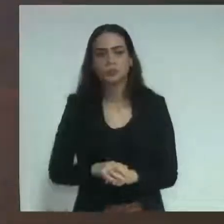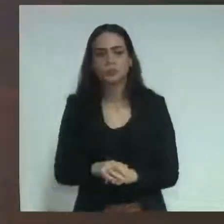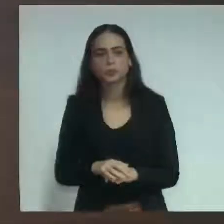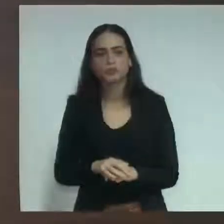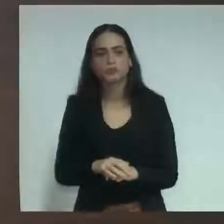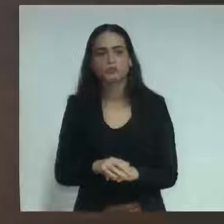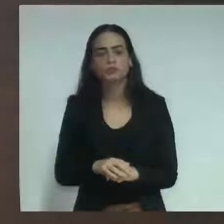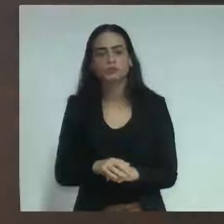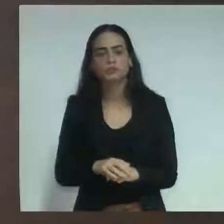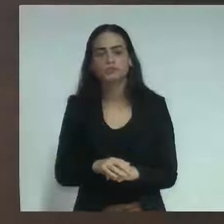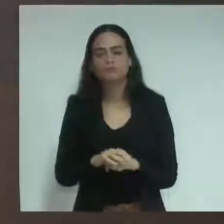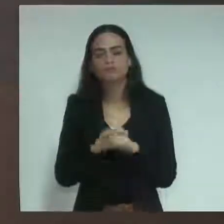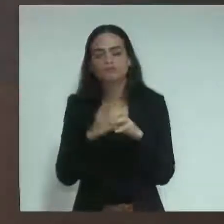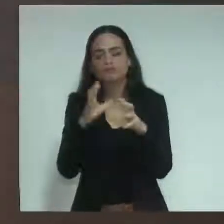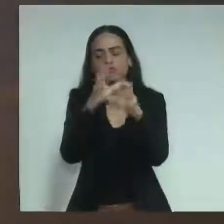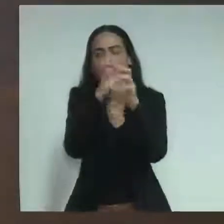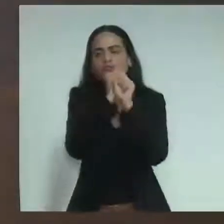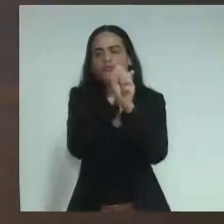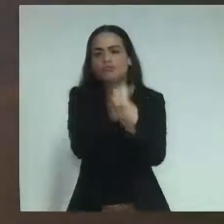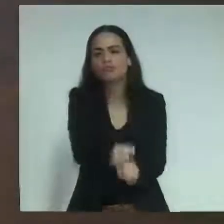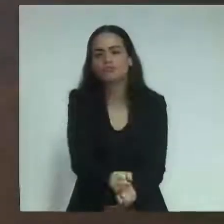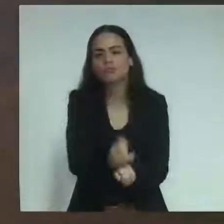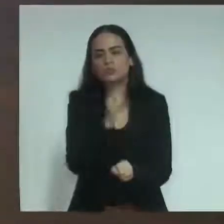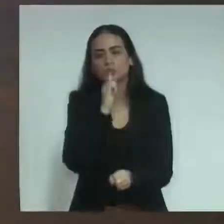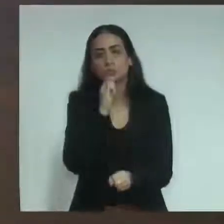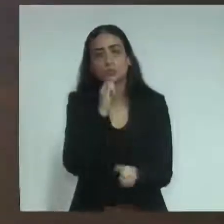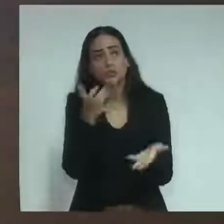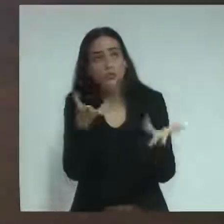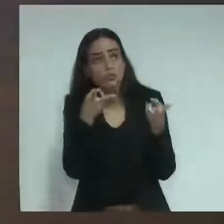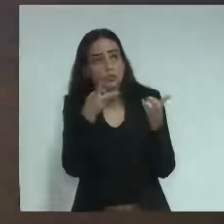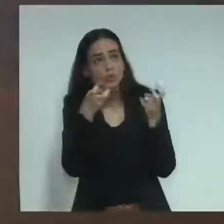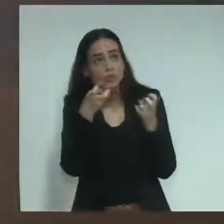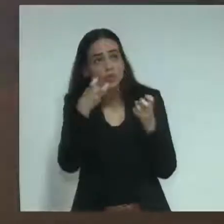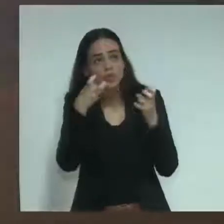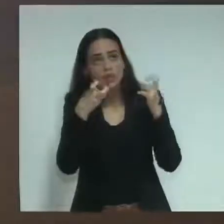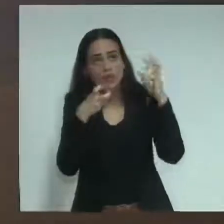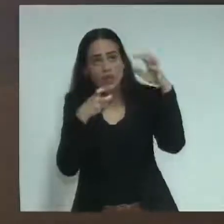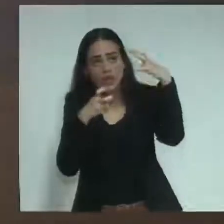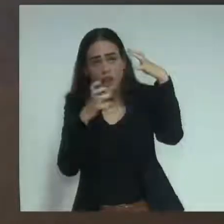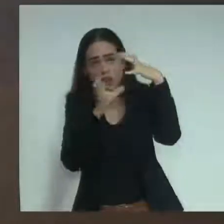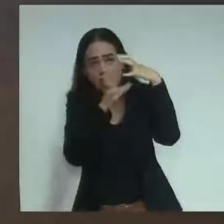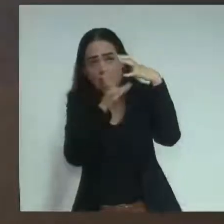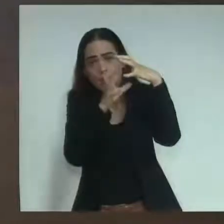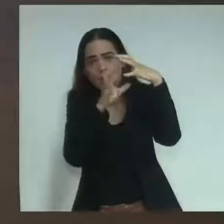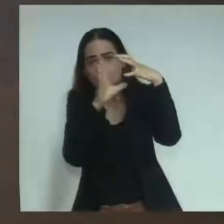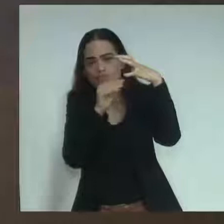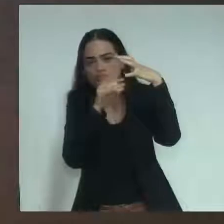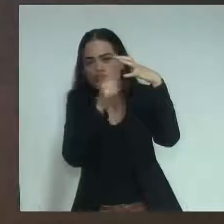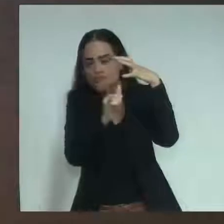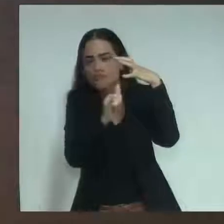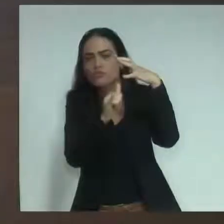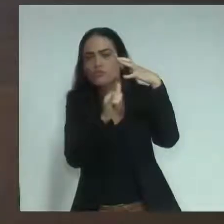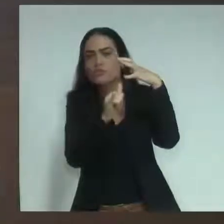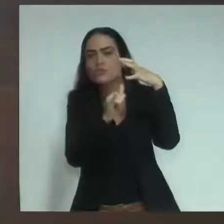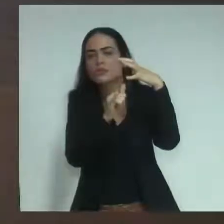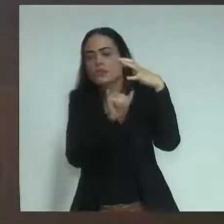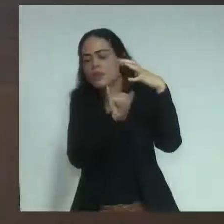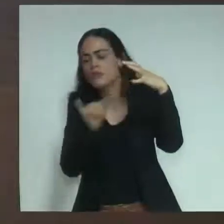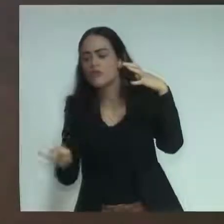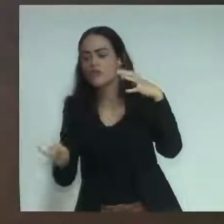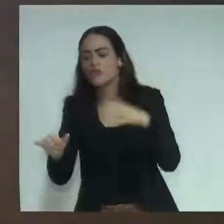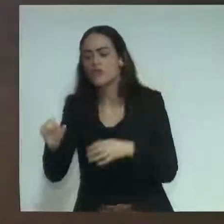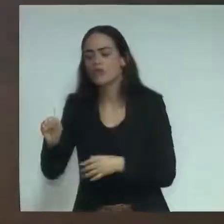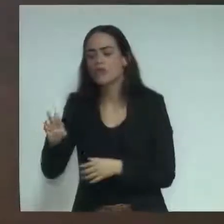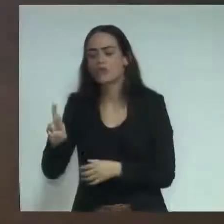lâmpada queimada? Identifiquei uma lâmpada hoje, no próximo dia faço uma informação ao CERM. Então, 24